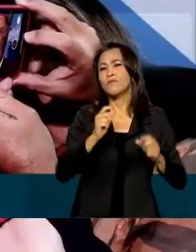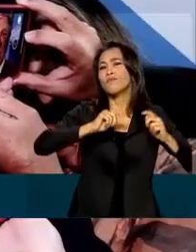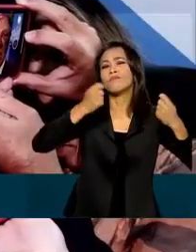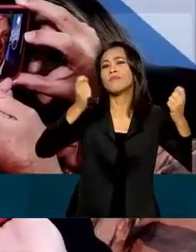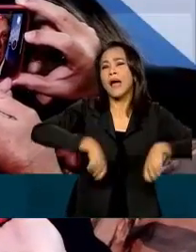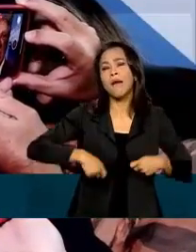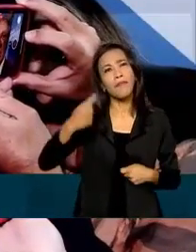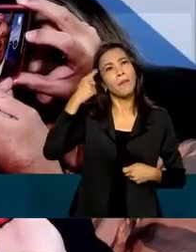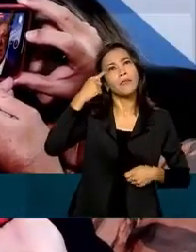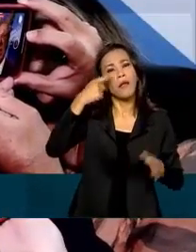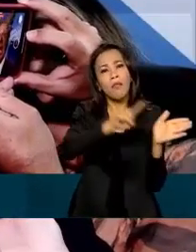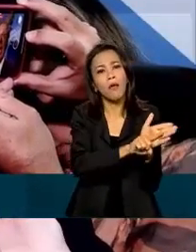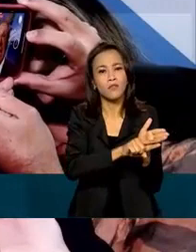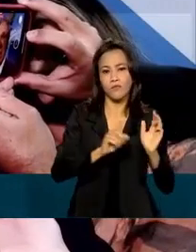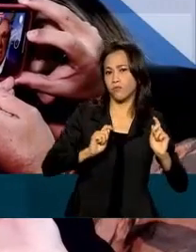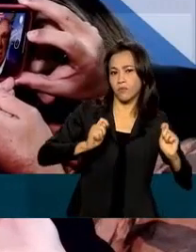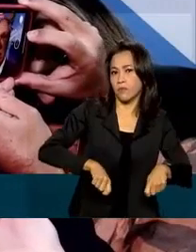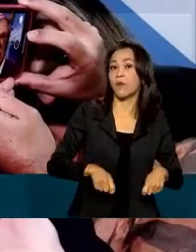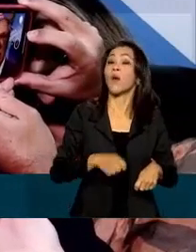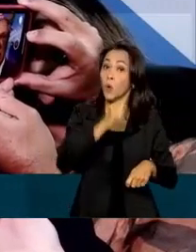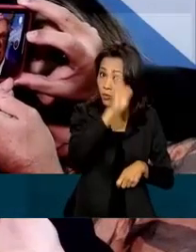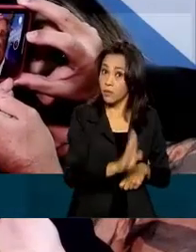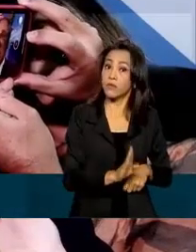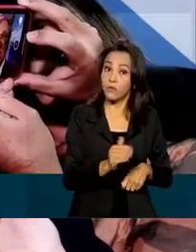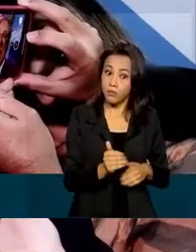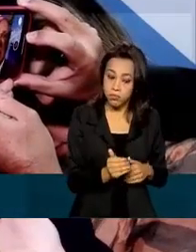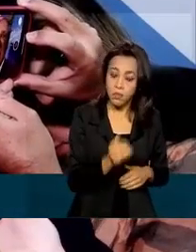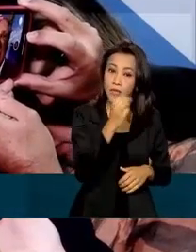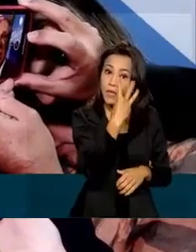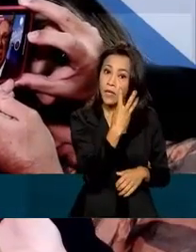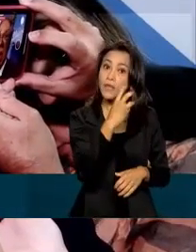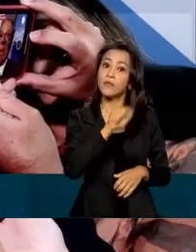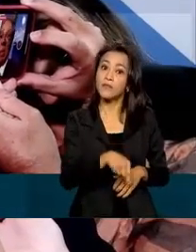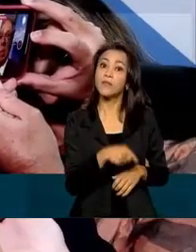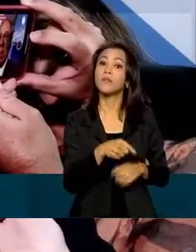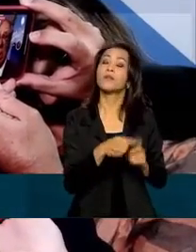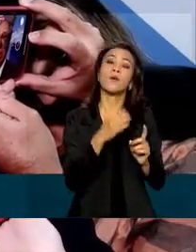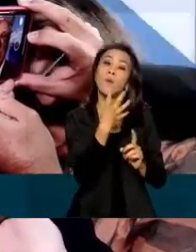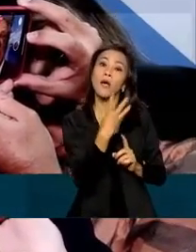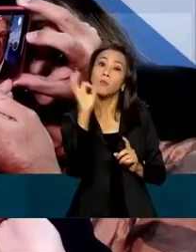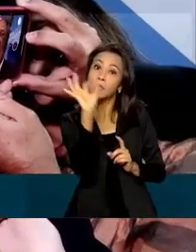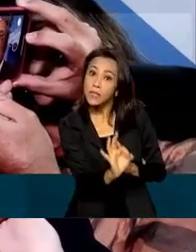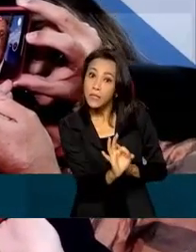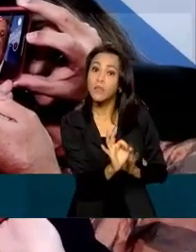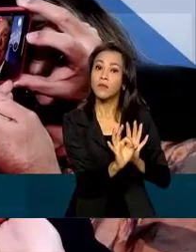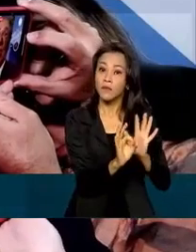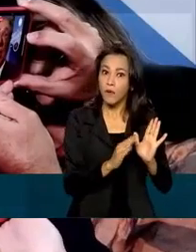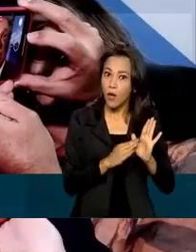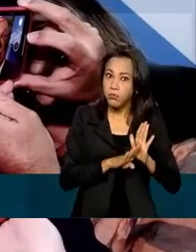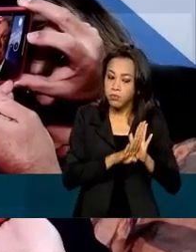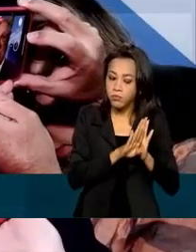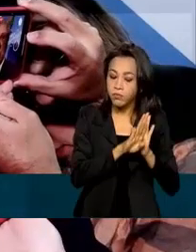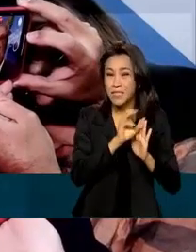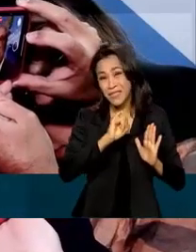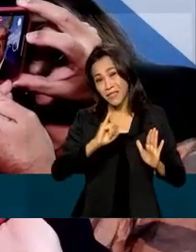para frente é o contrário o Brasil estaria acrescento três e meio de repente quatro porcento se não